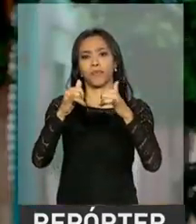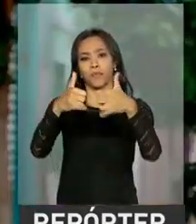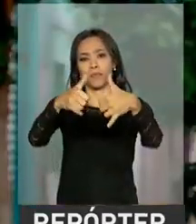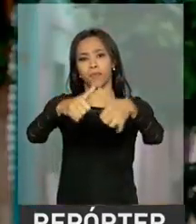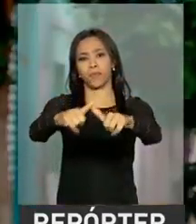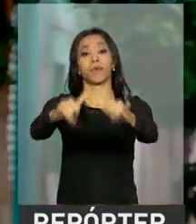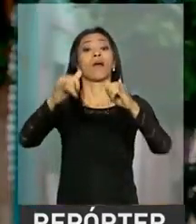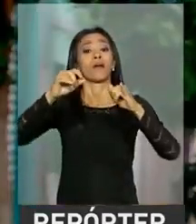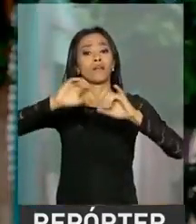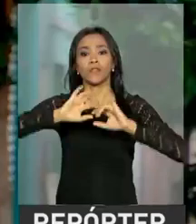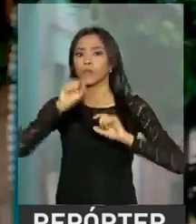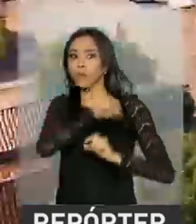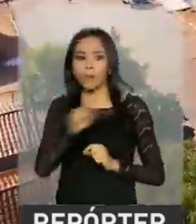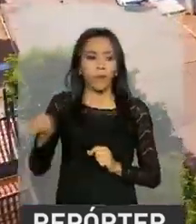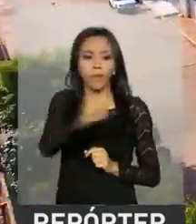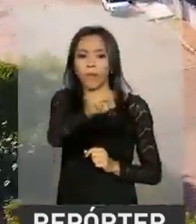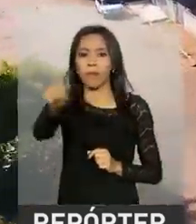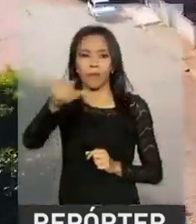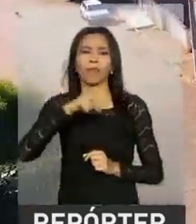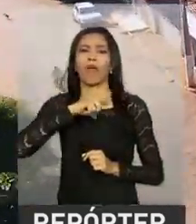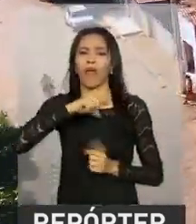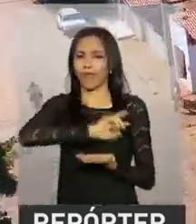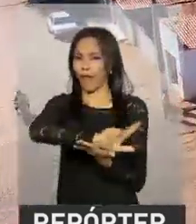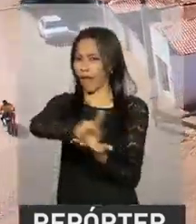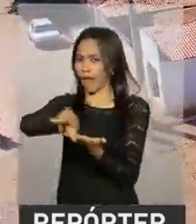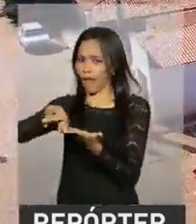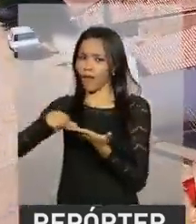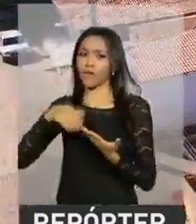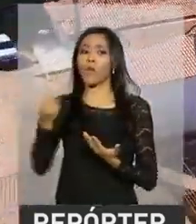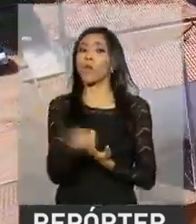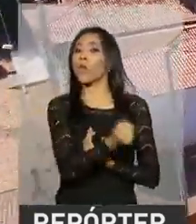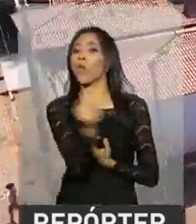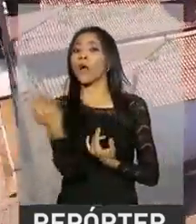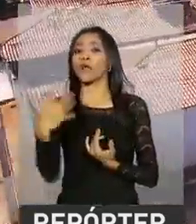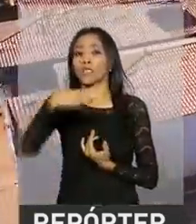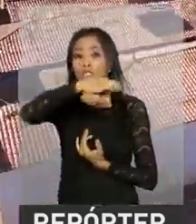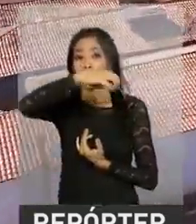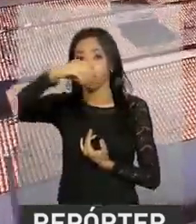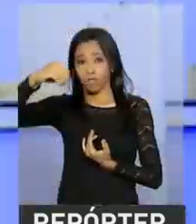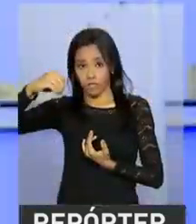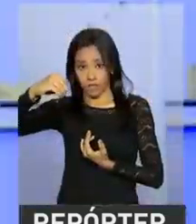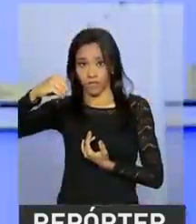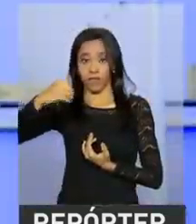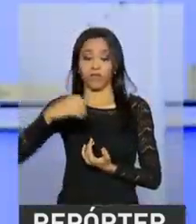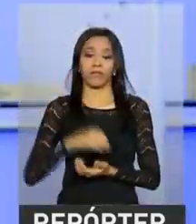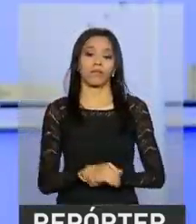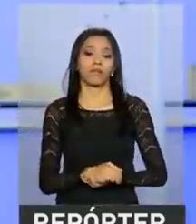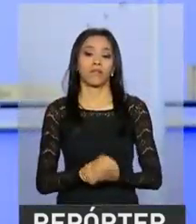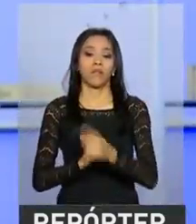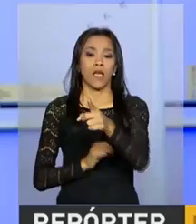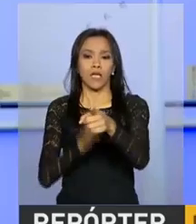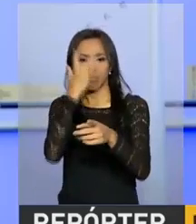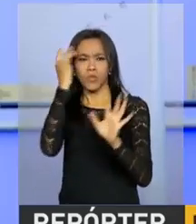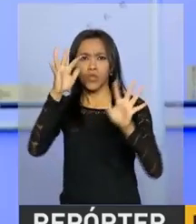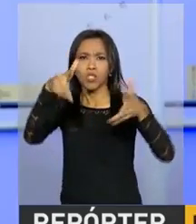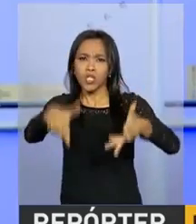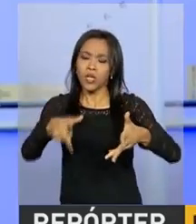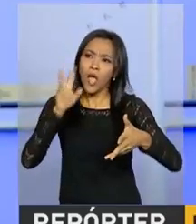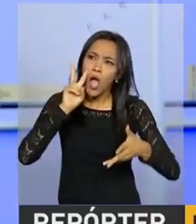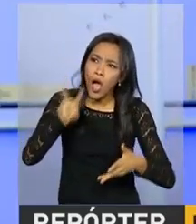vento estão por toda parte são cerca de 900 Torres em todo o município quando a gente chega o pessoal ah